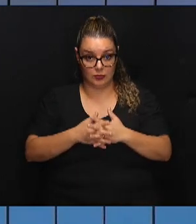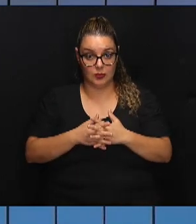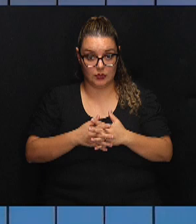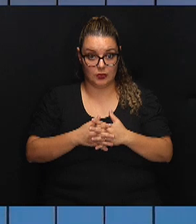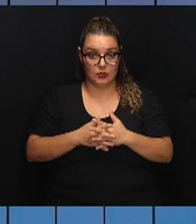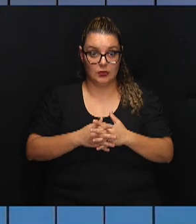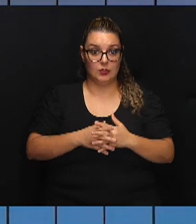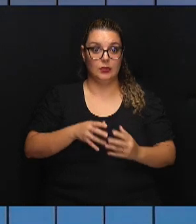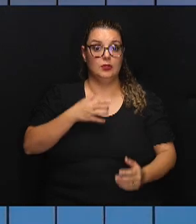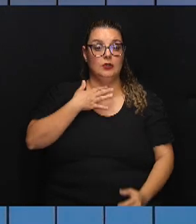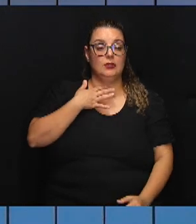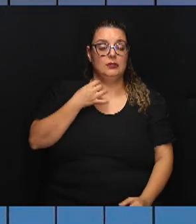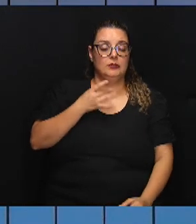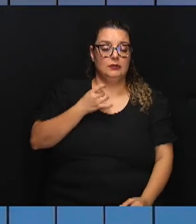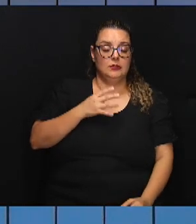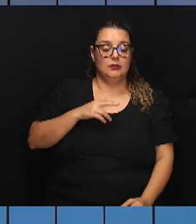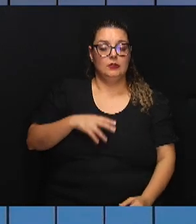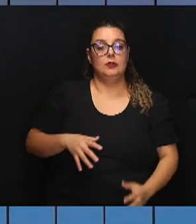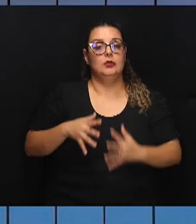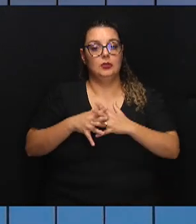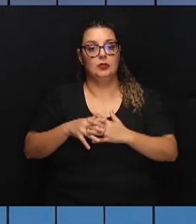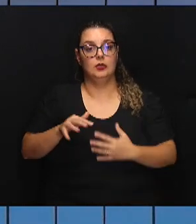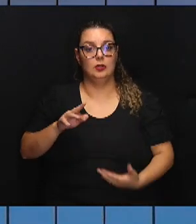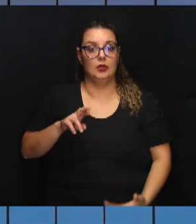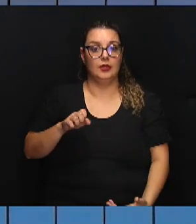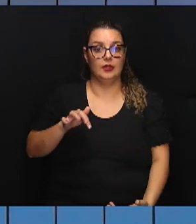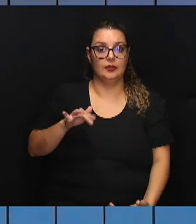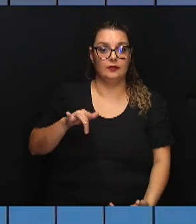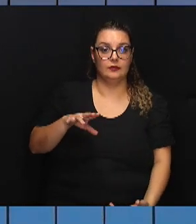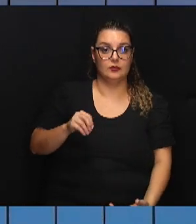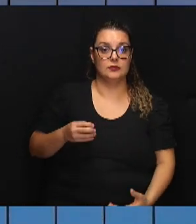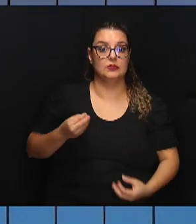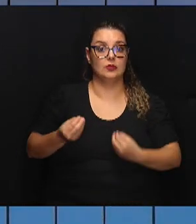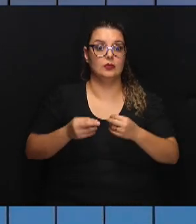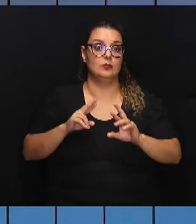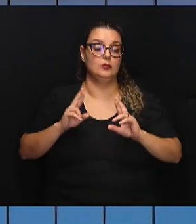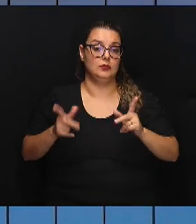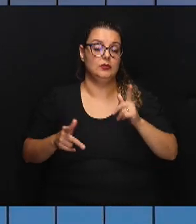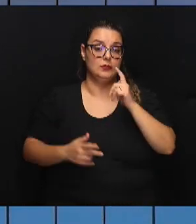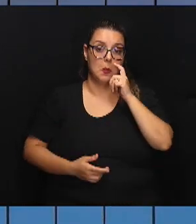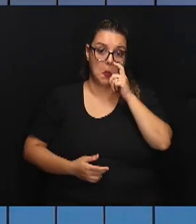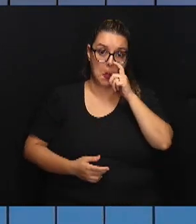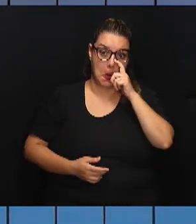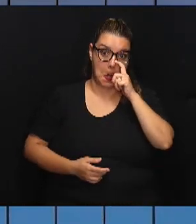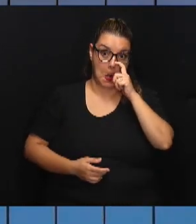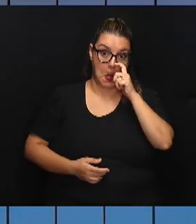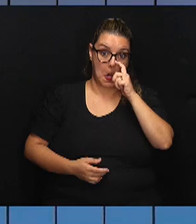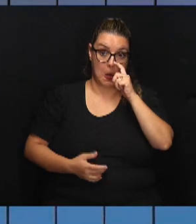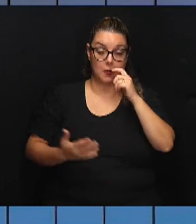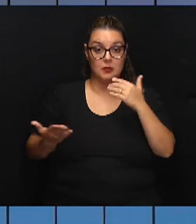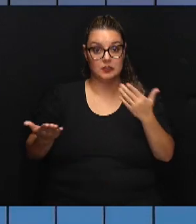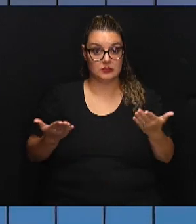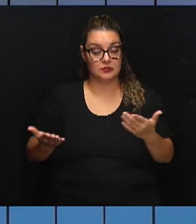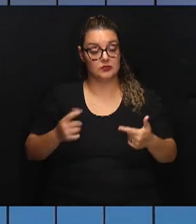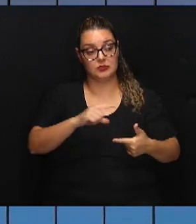dor de garganta Uhum. com o refluxo. Como que as pessoas podem diferenciar esses dois